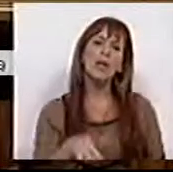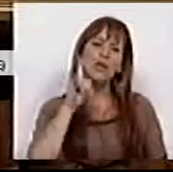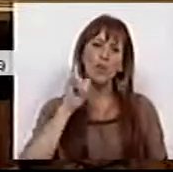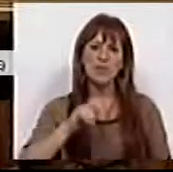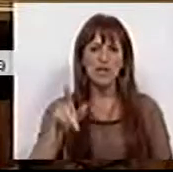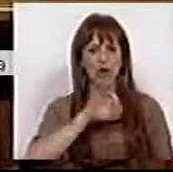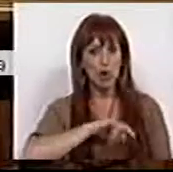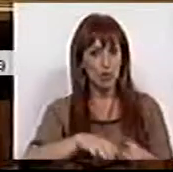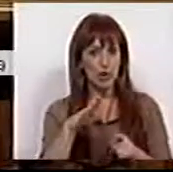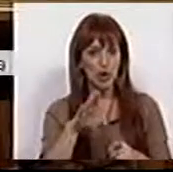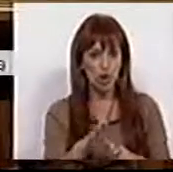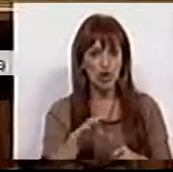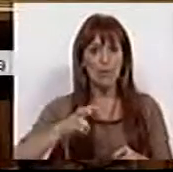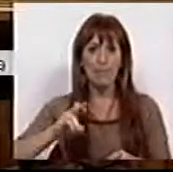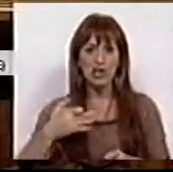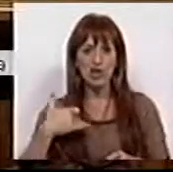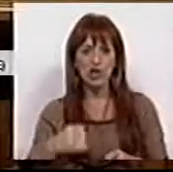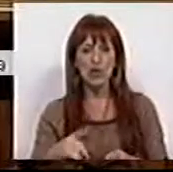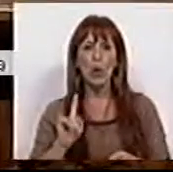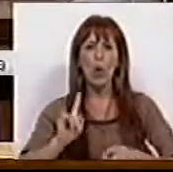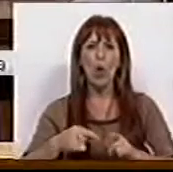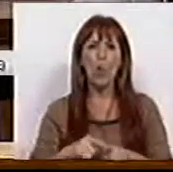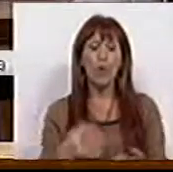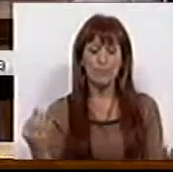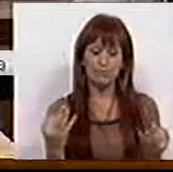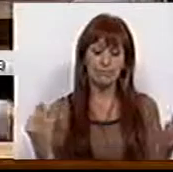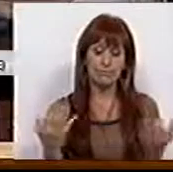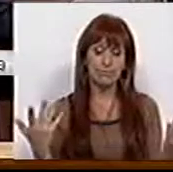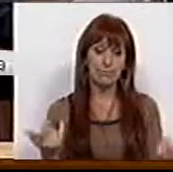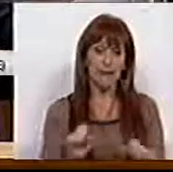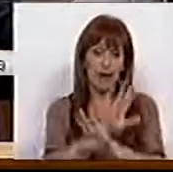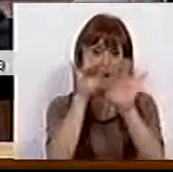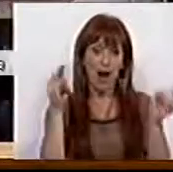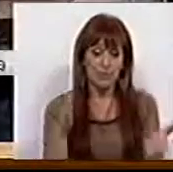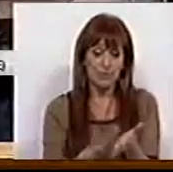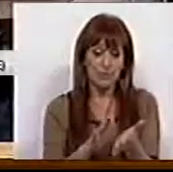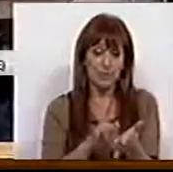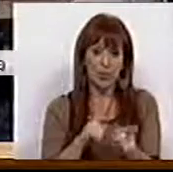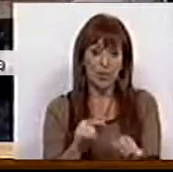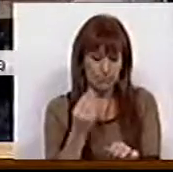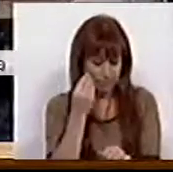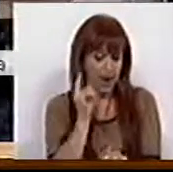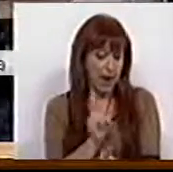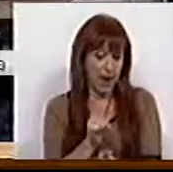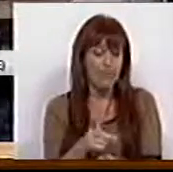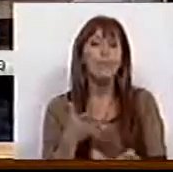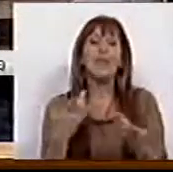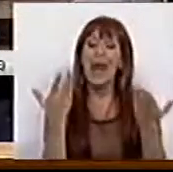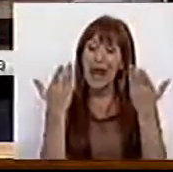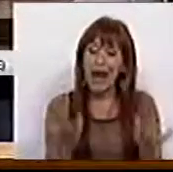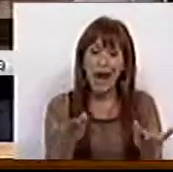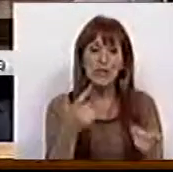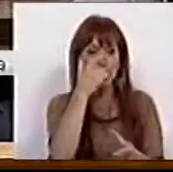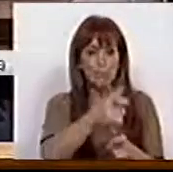Sr. Presidente, Sr. Deputado Jorge Machado, o que é uma evidência e um facto indesmentível é que